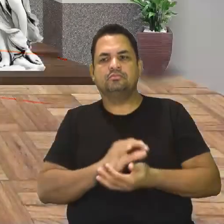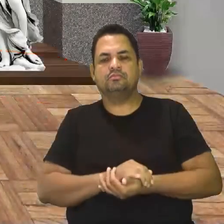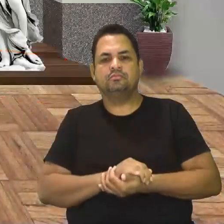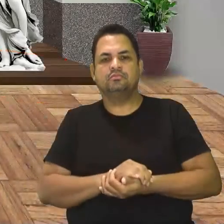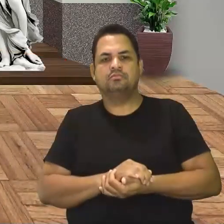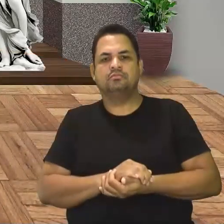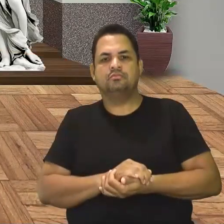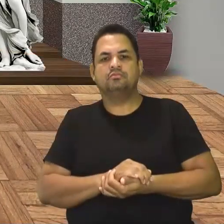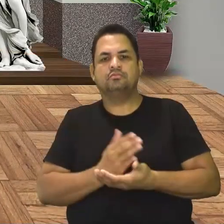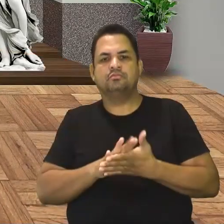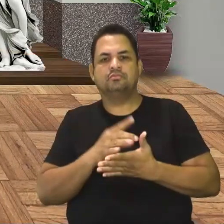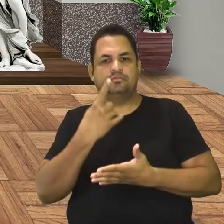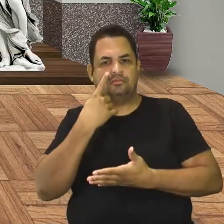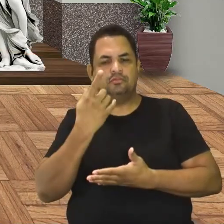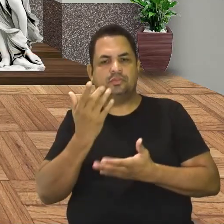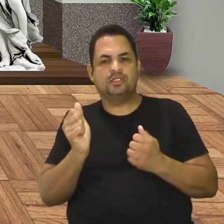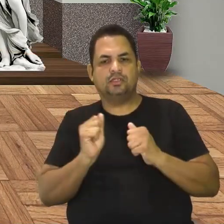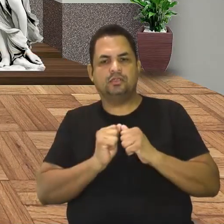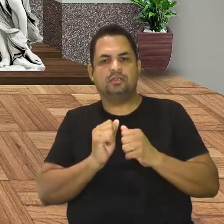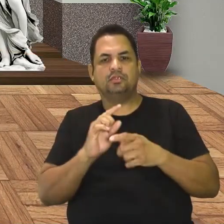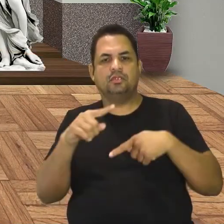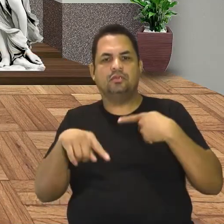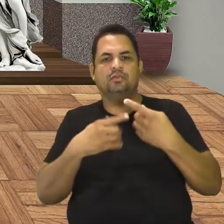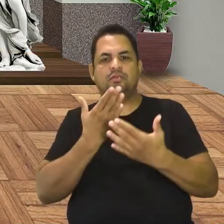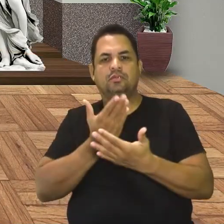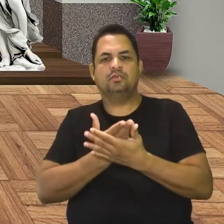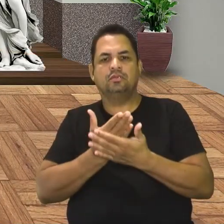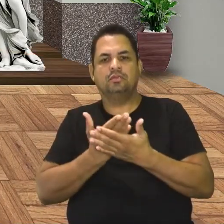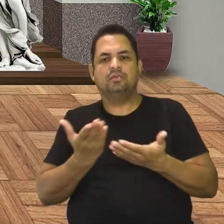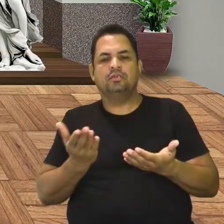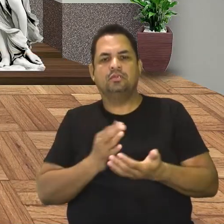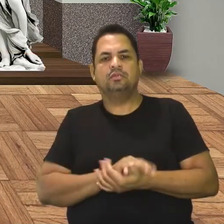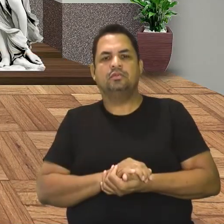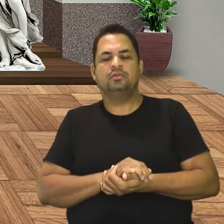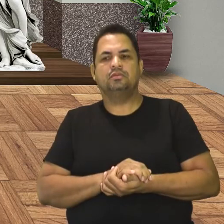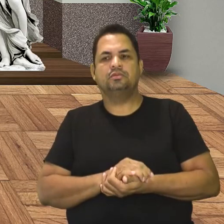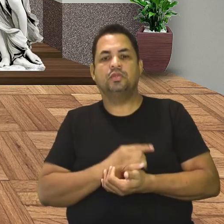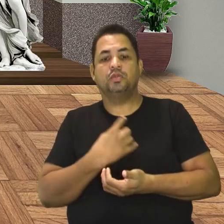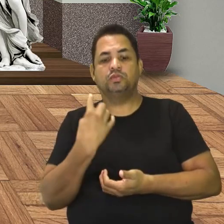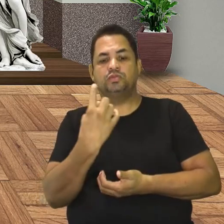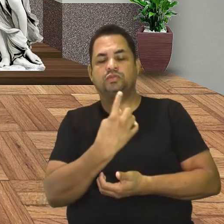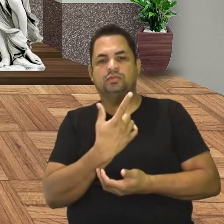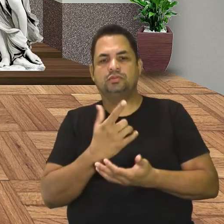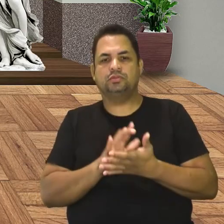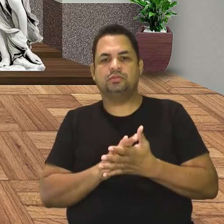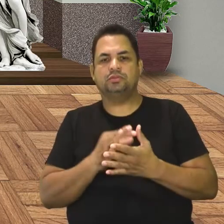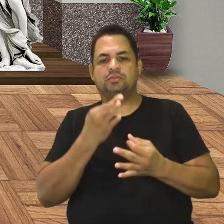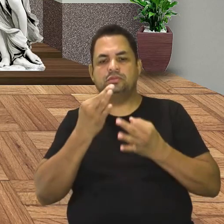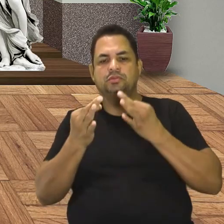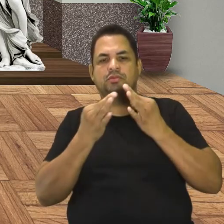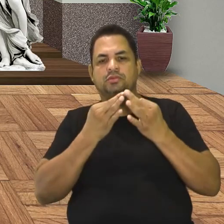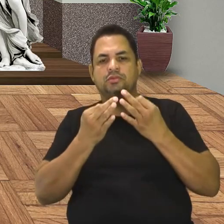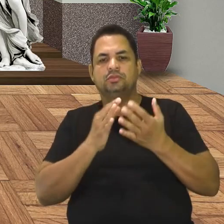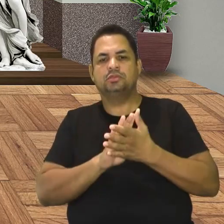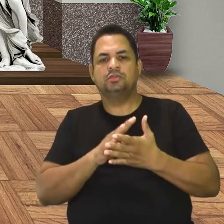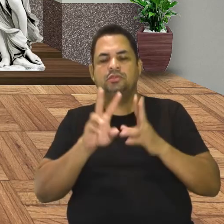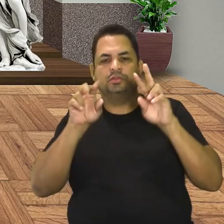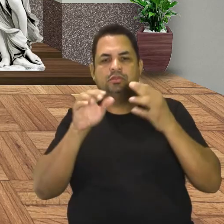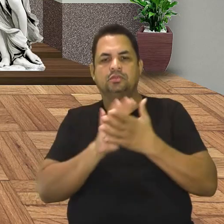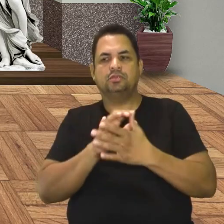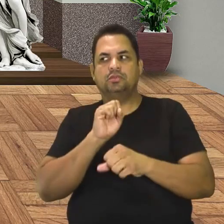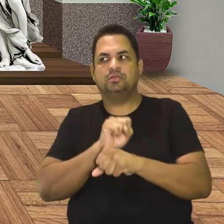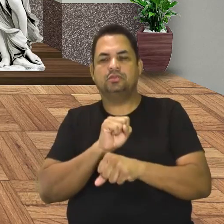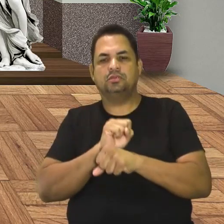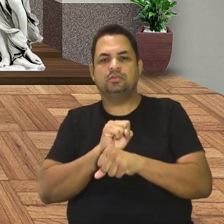processo, vocês irão ver comigo na próxima aula. Na próxima aula nós estaremos aí discutindo esse assunto, tá bom? Eu espero